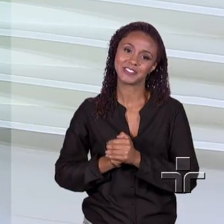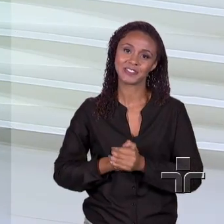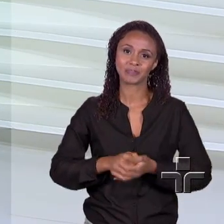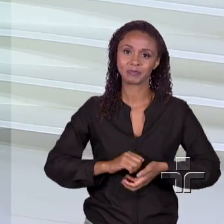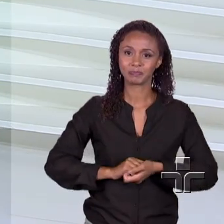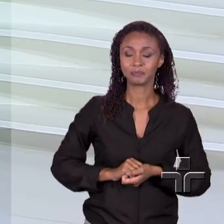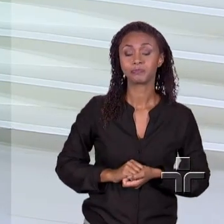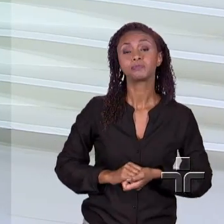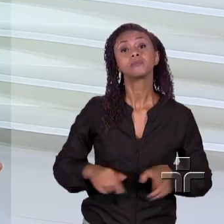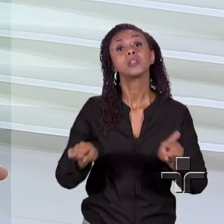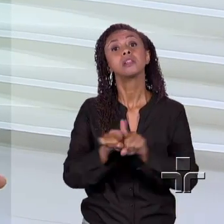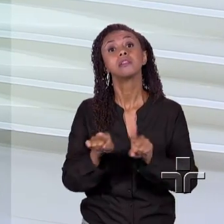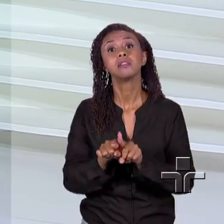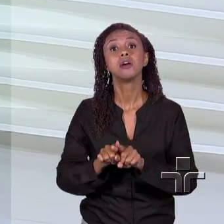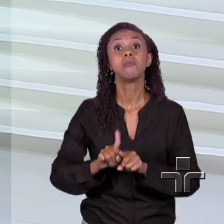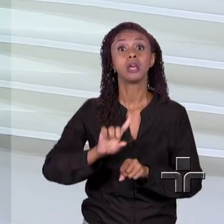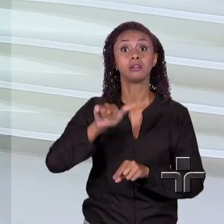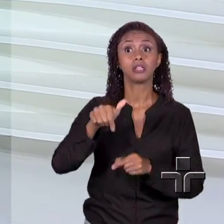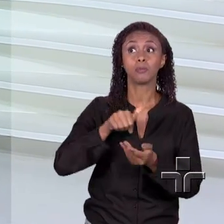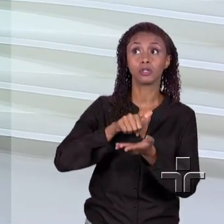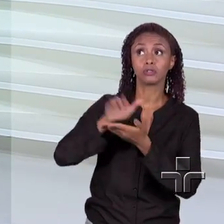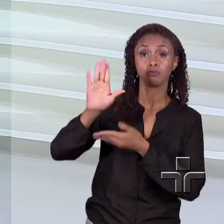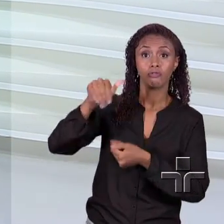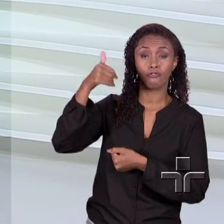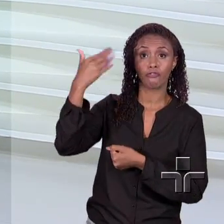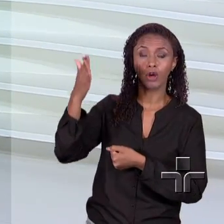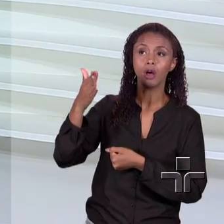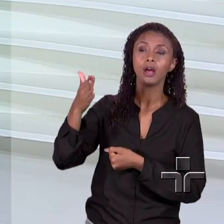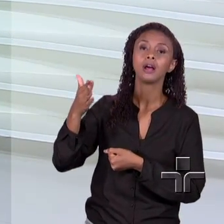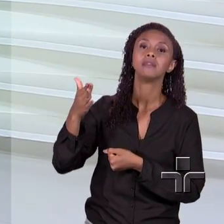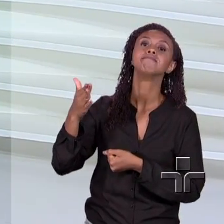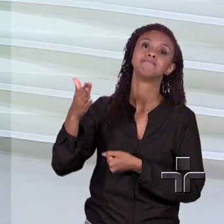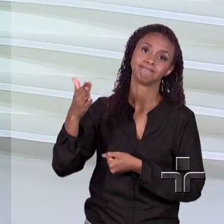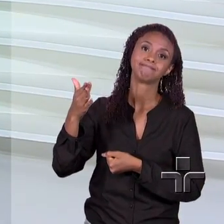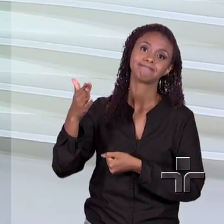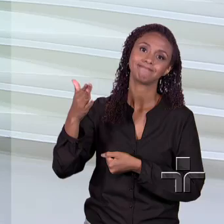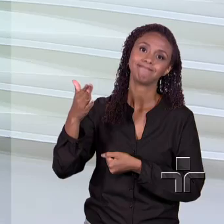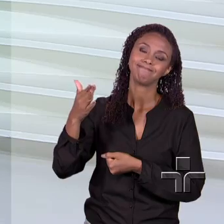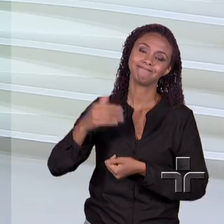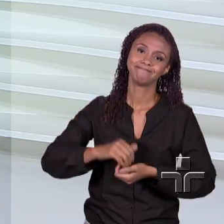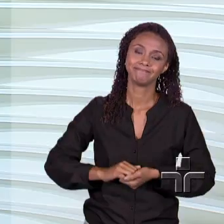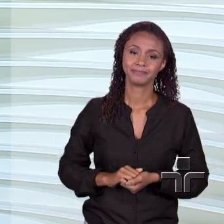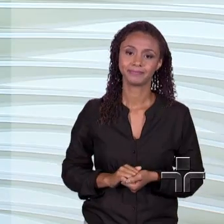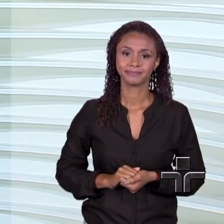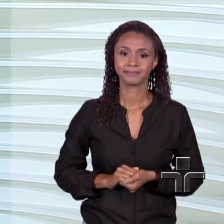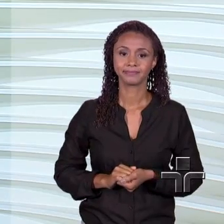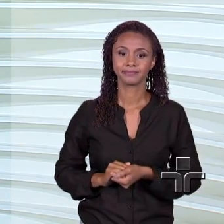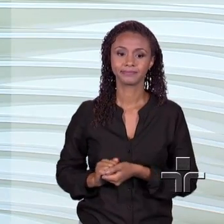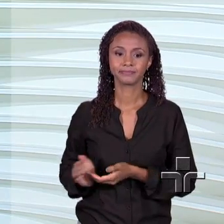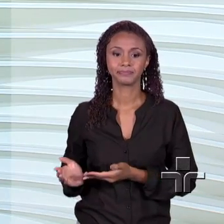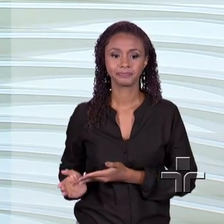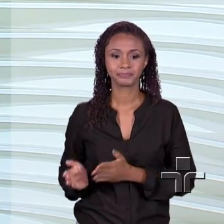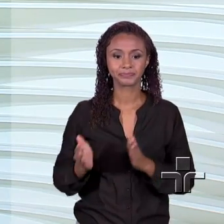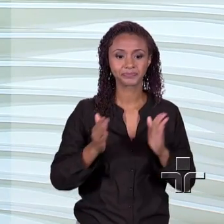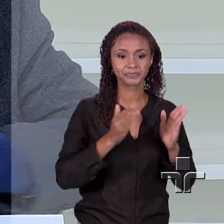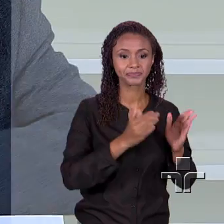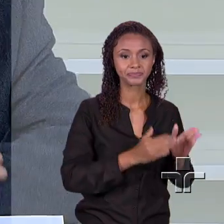interno. E depois, quando ele vai para o exterior, ele vai ver outro exílio. Vamos para o Ulisses fazer a rodada